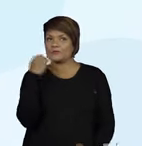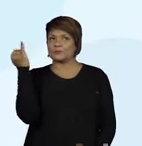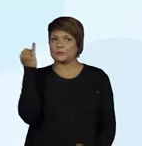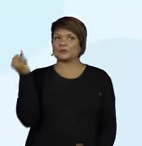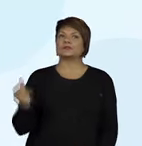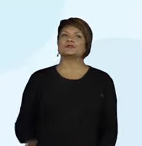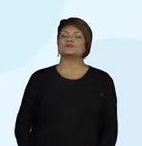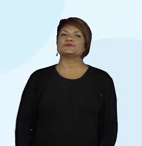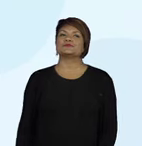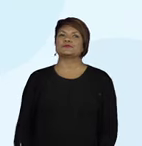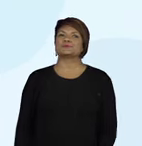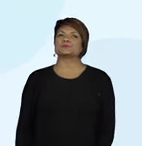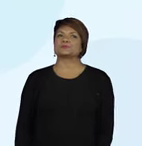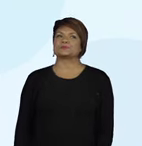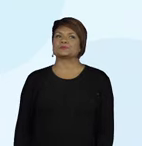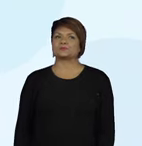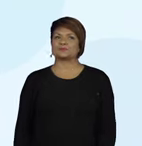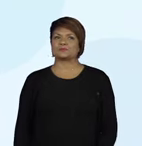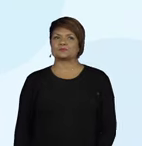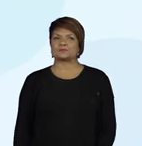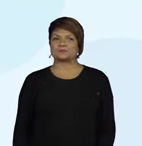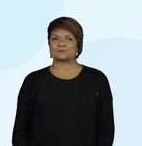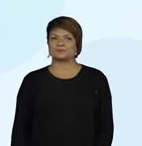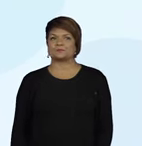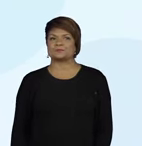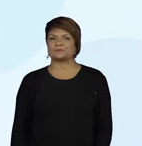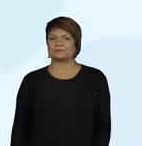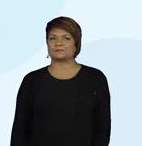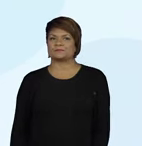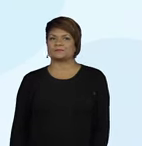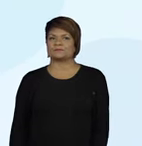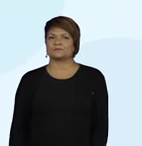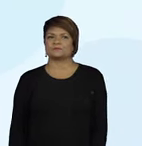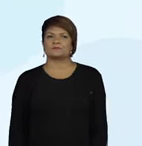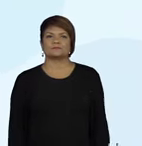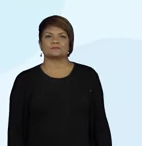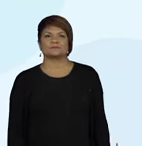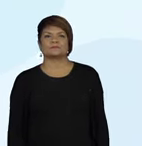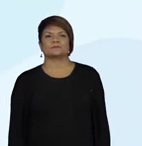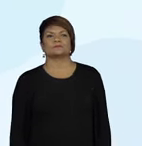Isso. Olha só, vamos continuar a leitura.